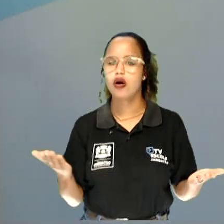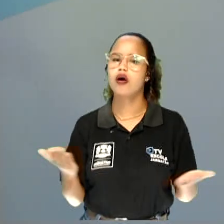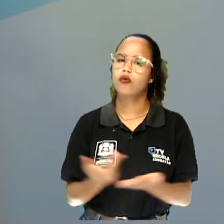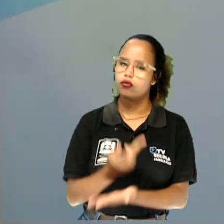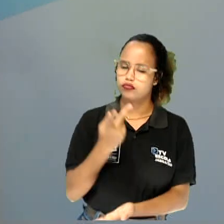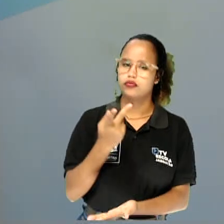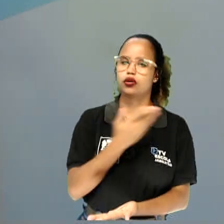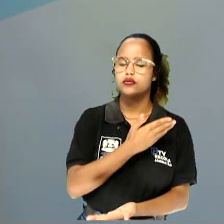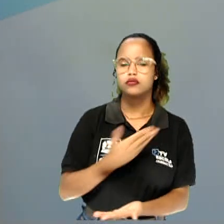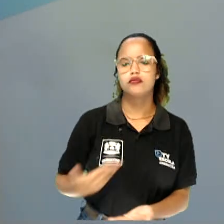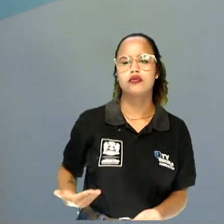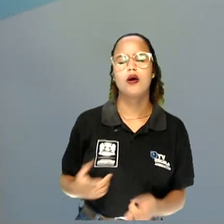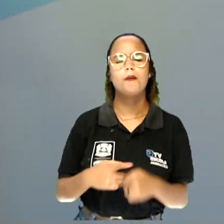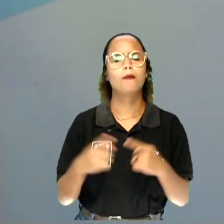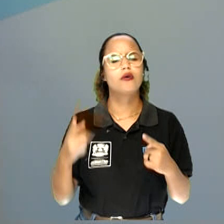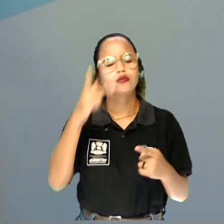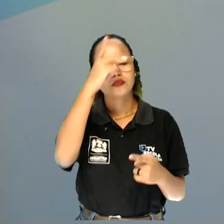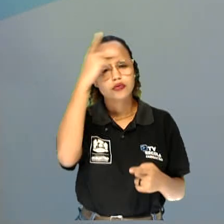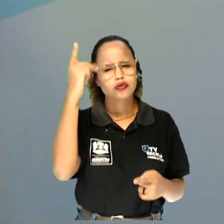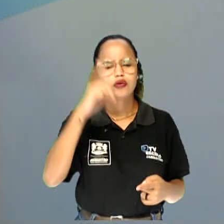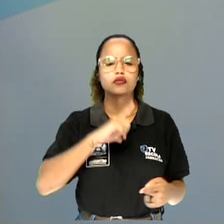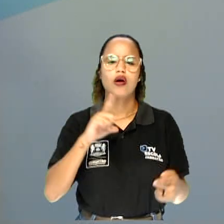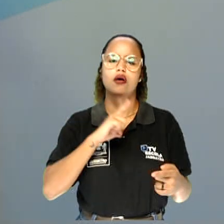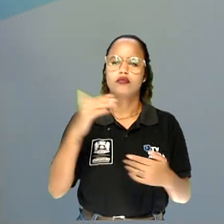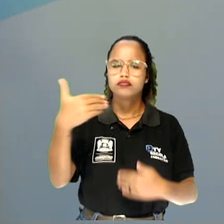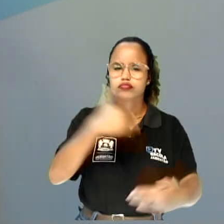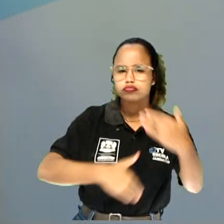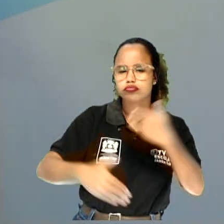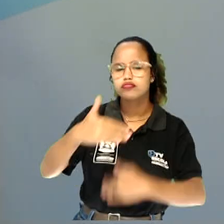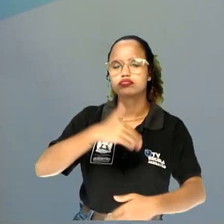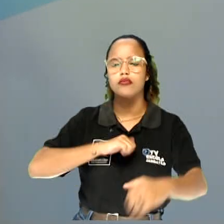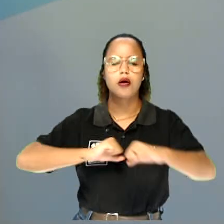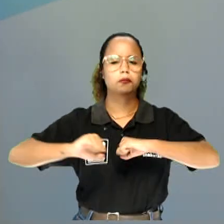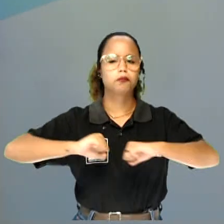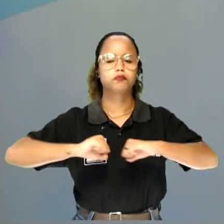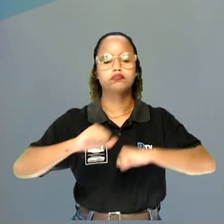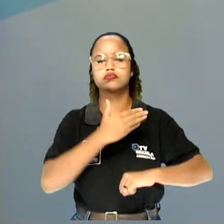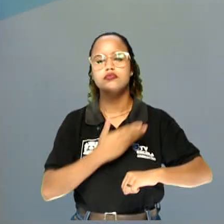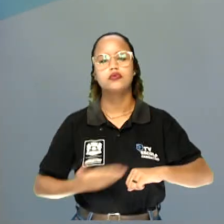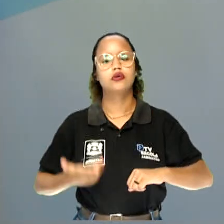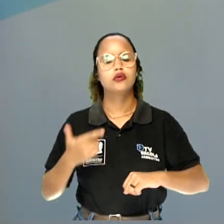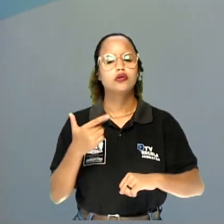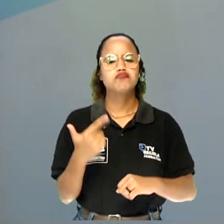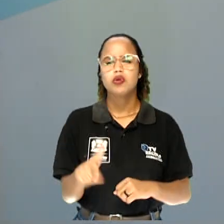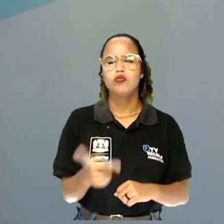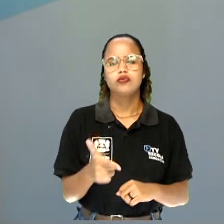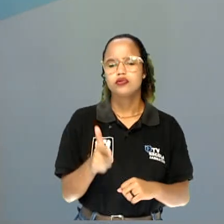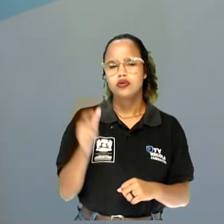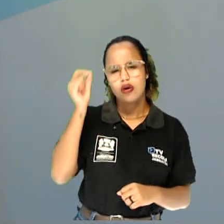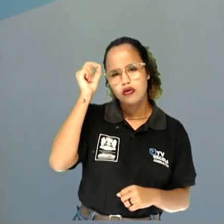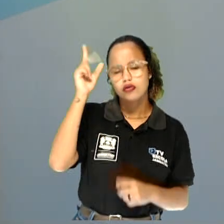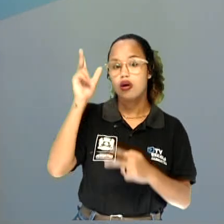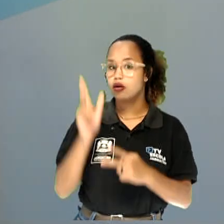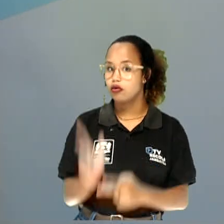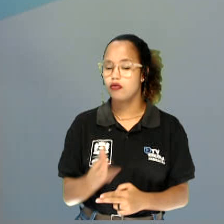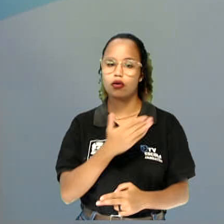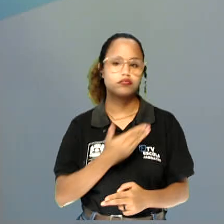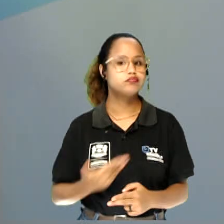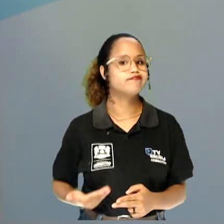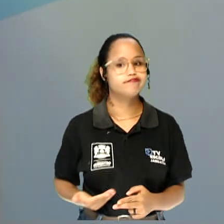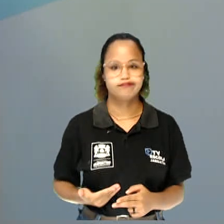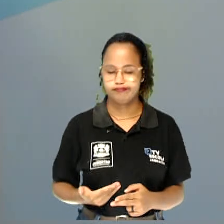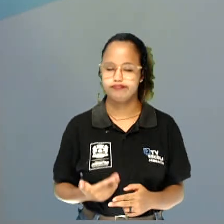Mas as pessoas que estavam envolvidas ali no movimento republicano, eles não tinham a mesma ideia de república.